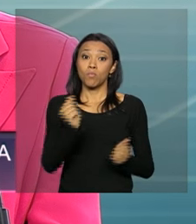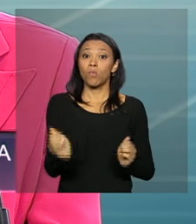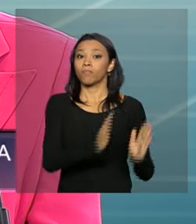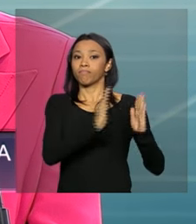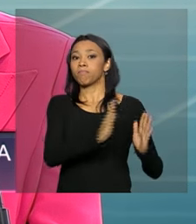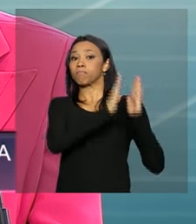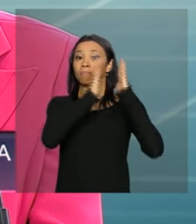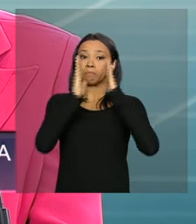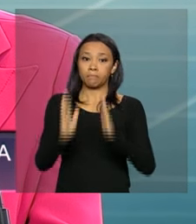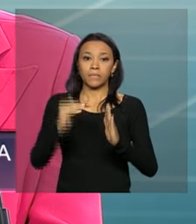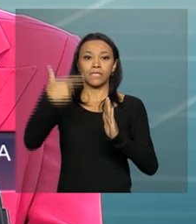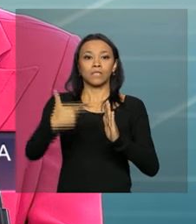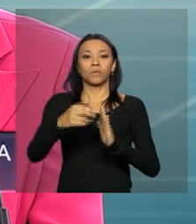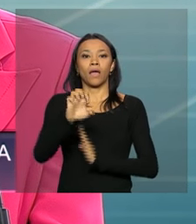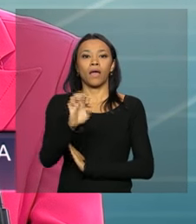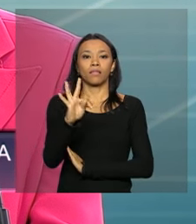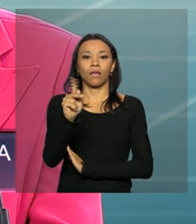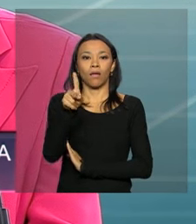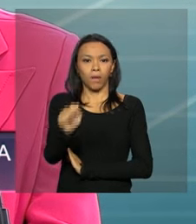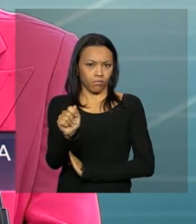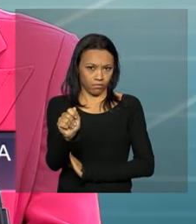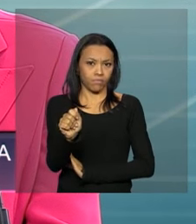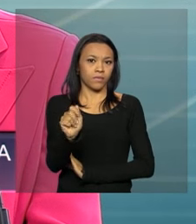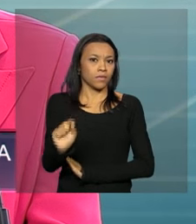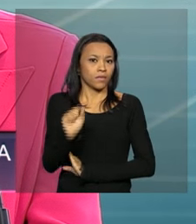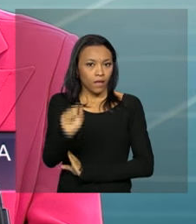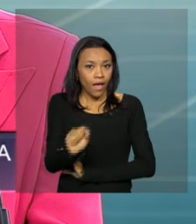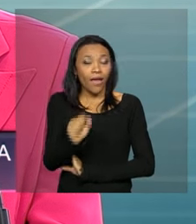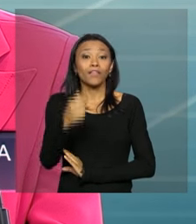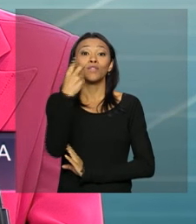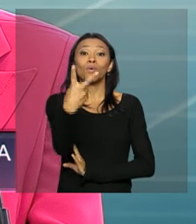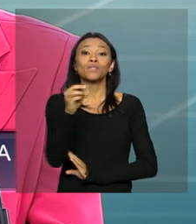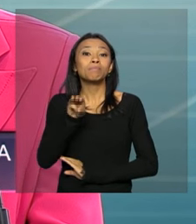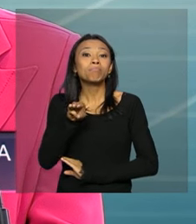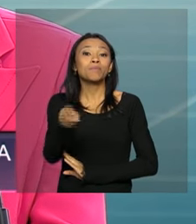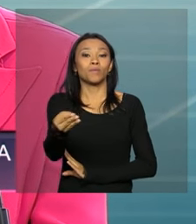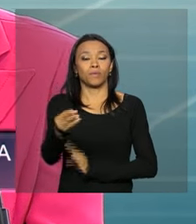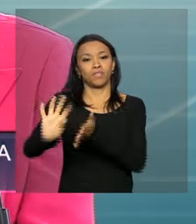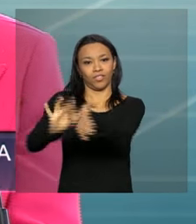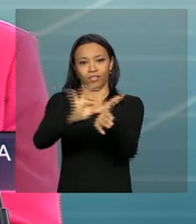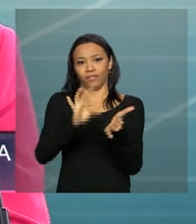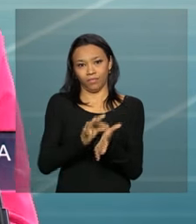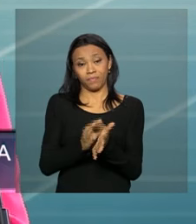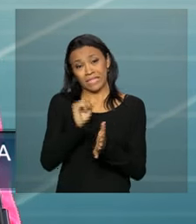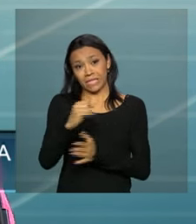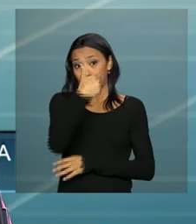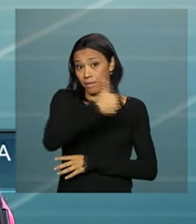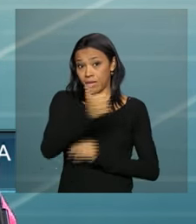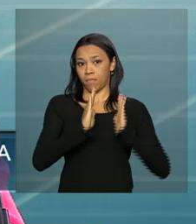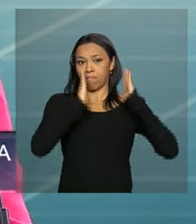do Pronatec. Essa segunda etapa são 2 milhões de matrículas. Se na primeira